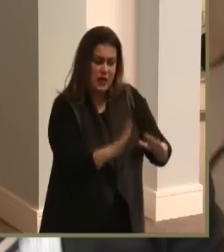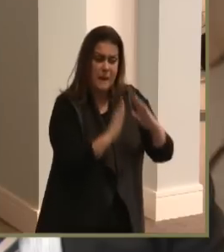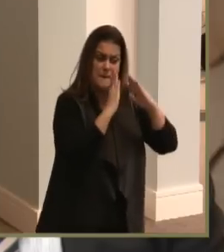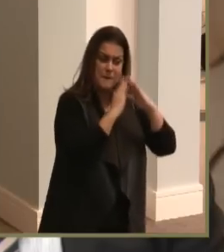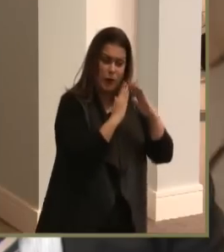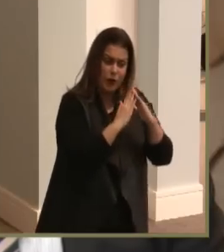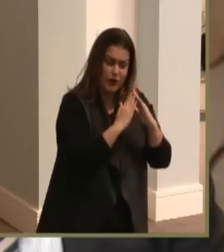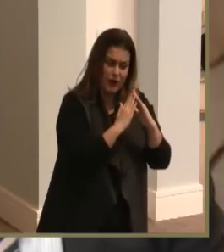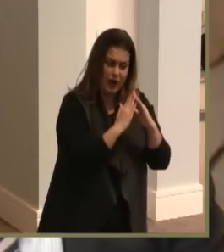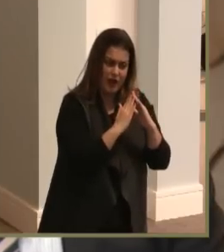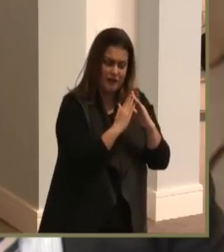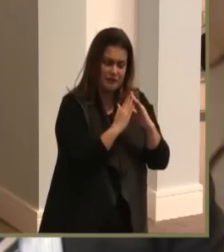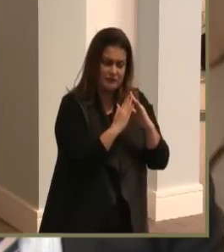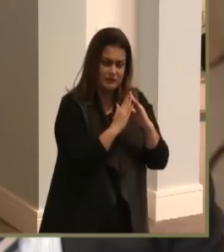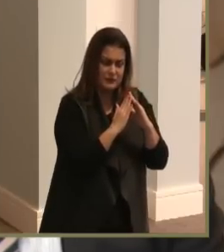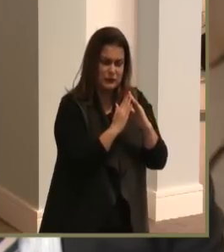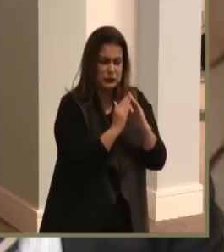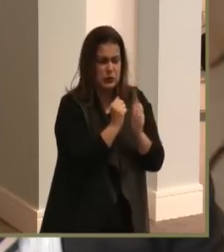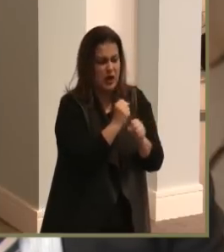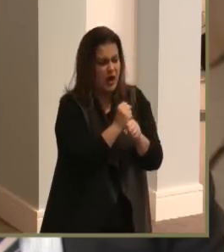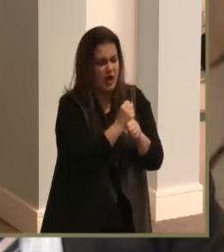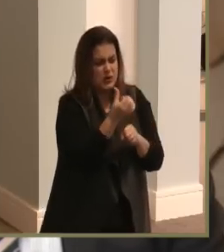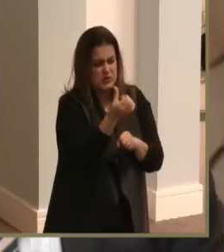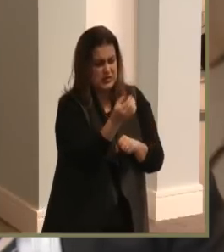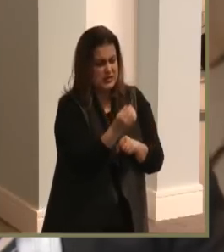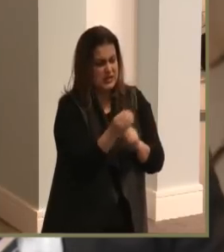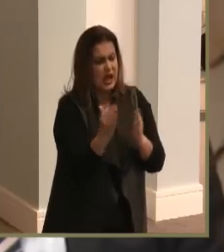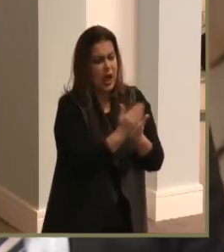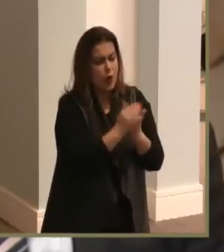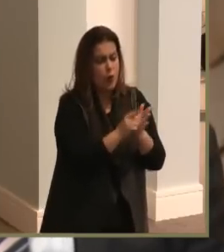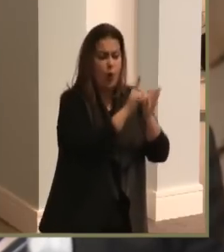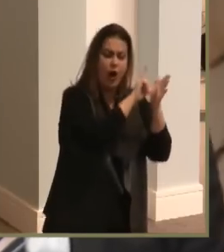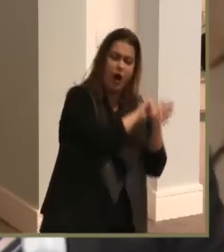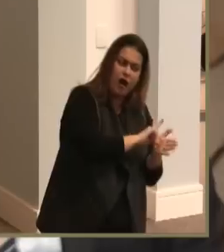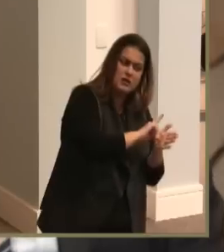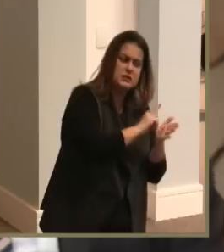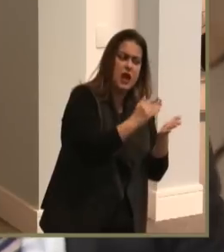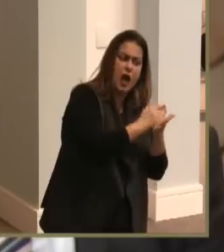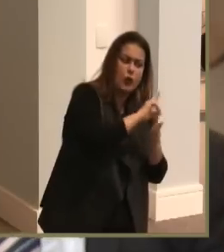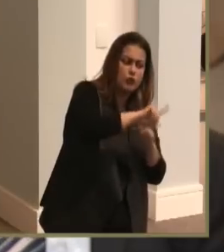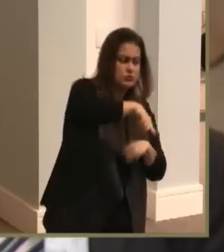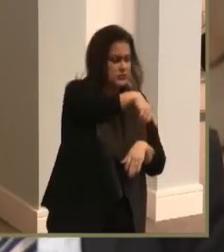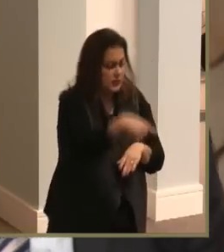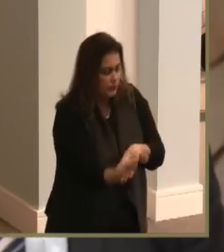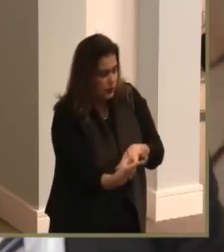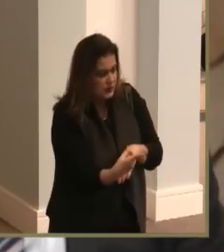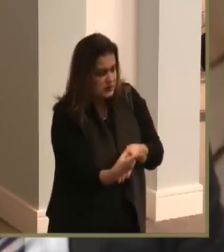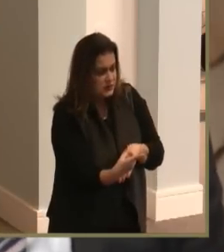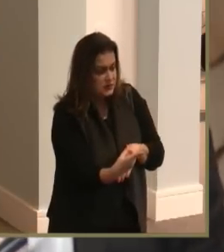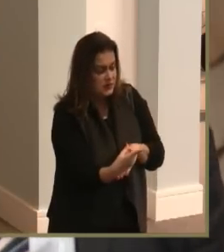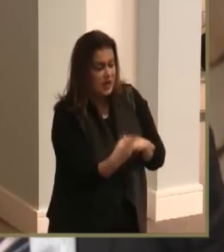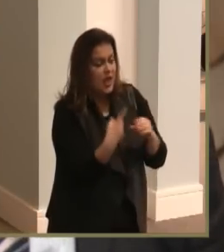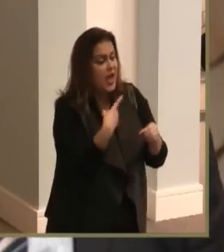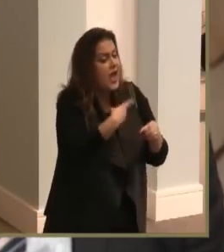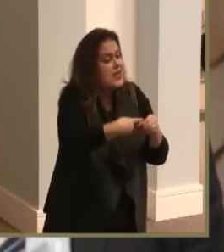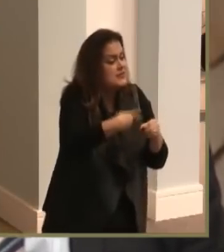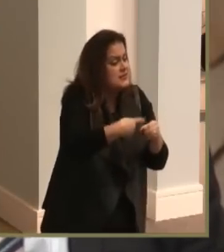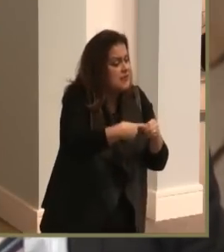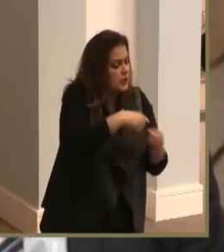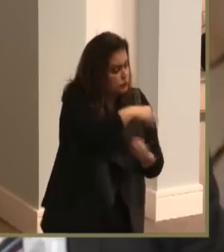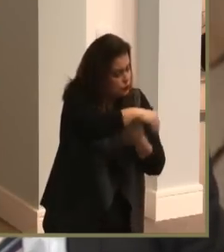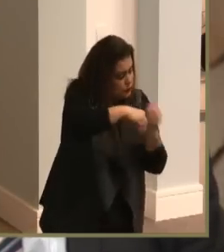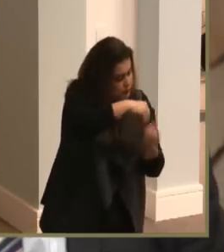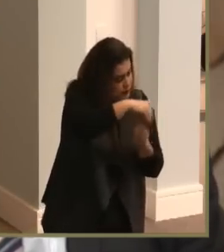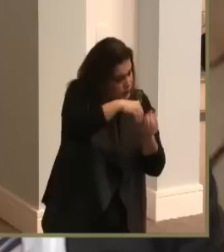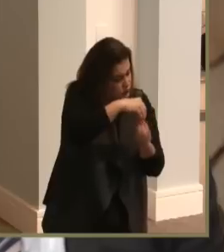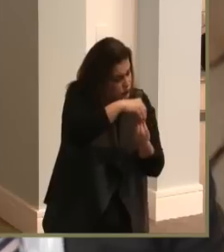na década de 60, alguns até antes, outros posteriormente. E esta cidade, então, nesta mistura,